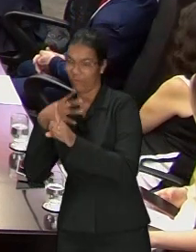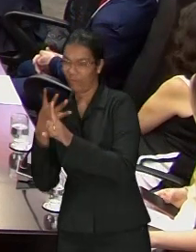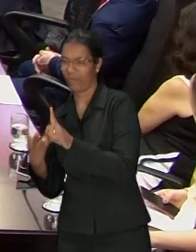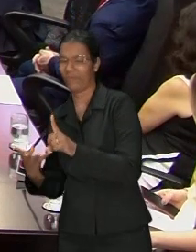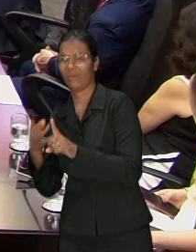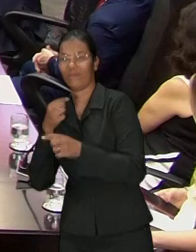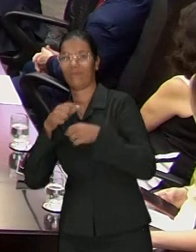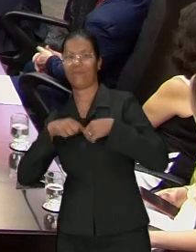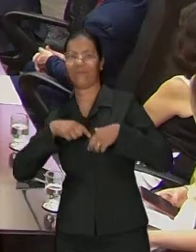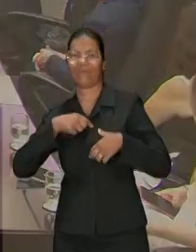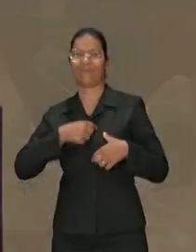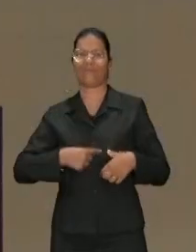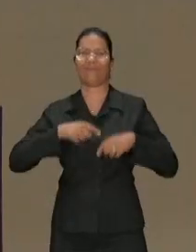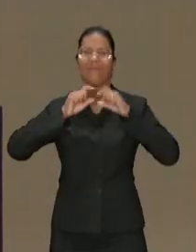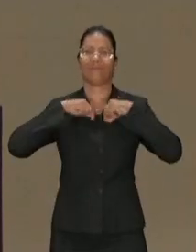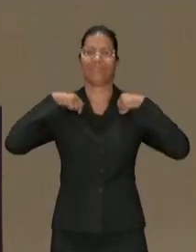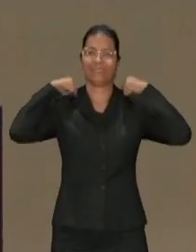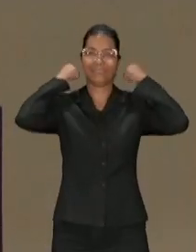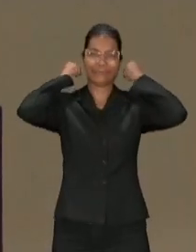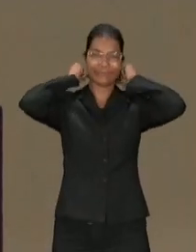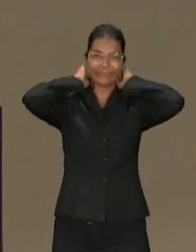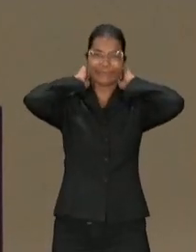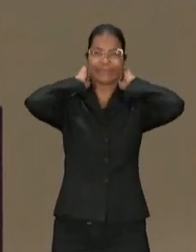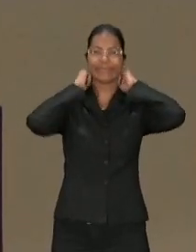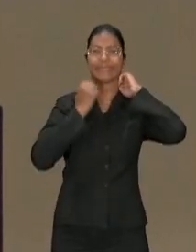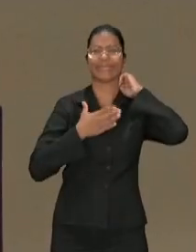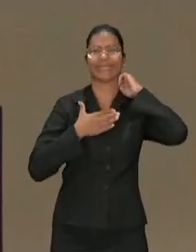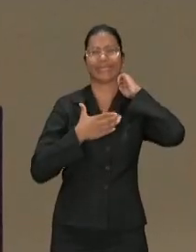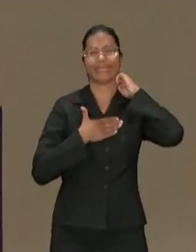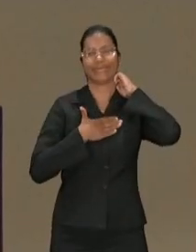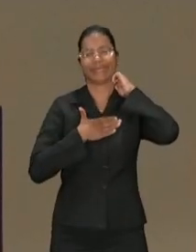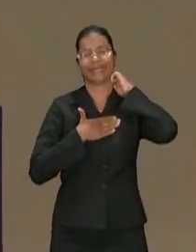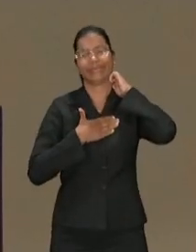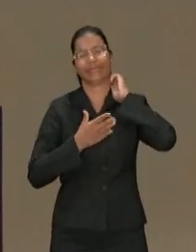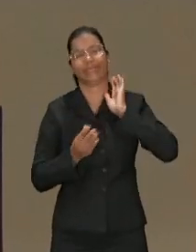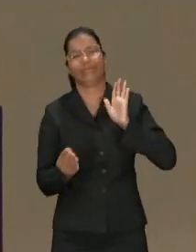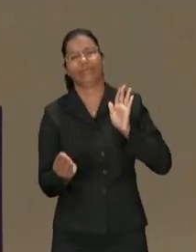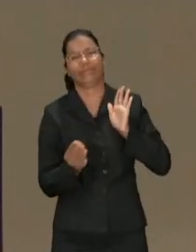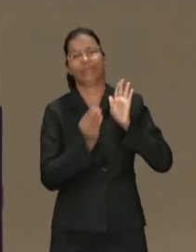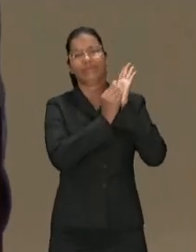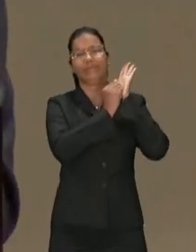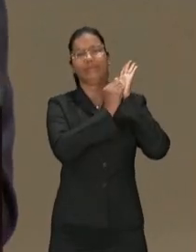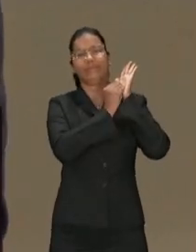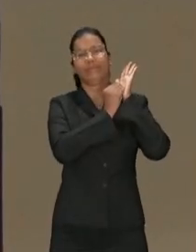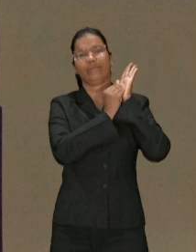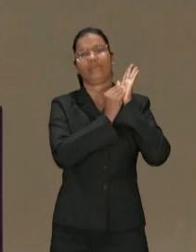Rodrigo, é algo para se gravar na